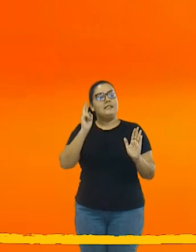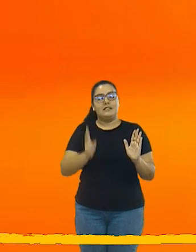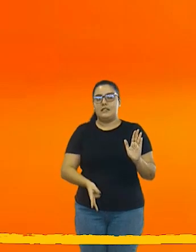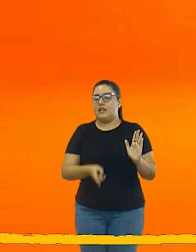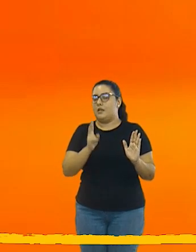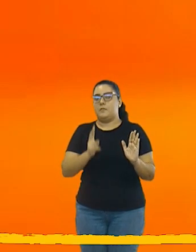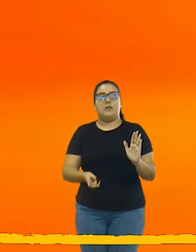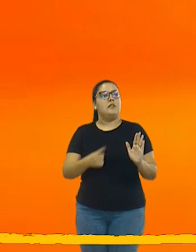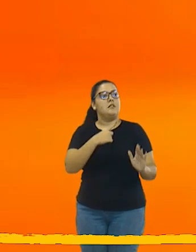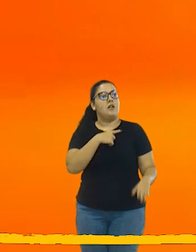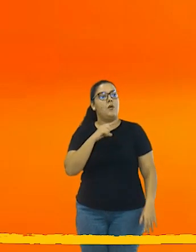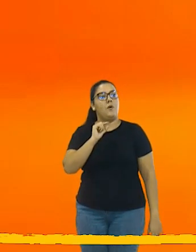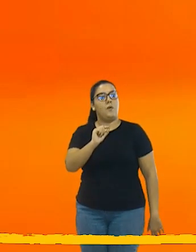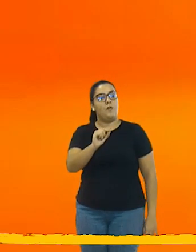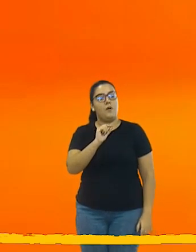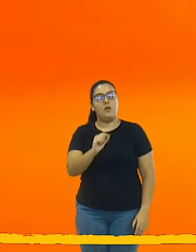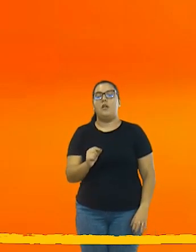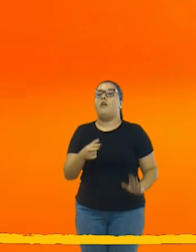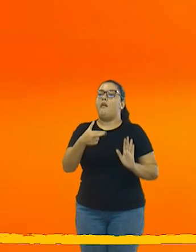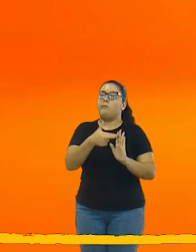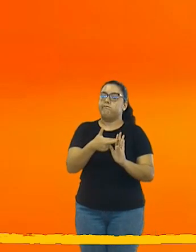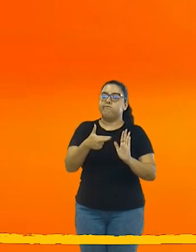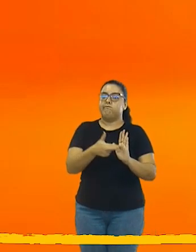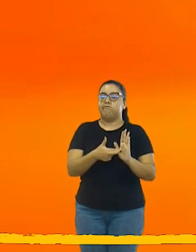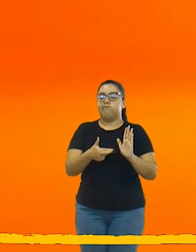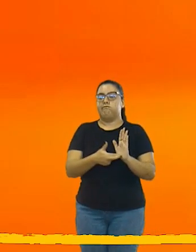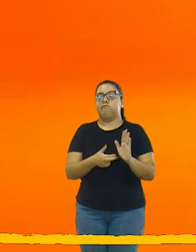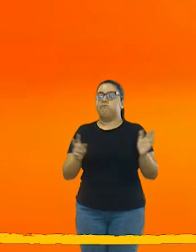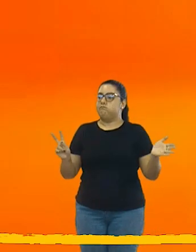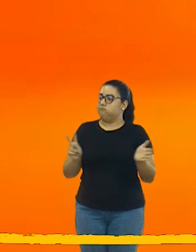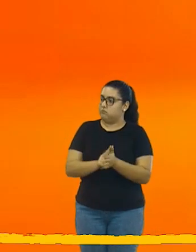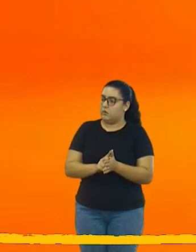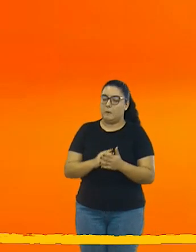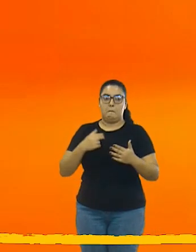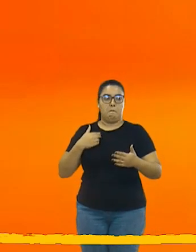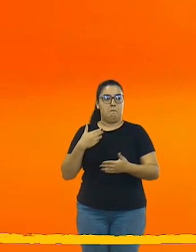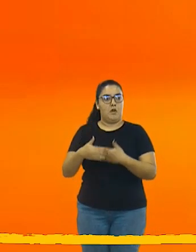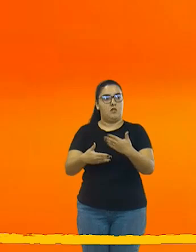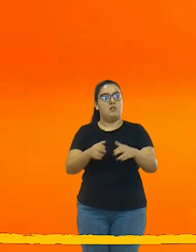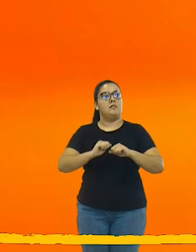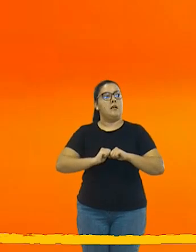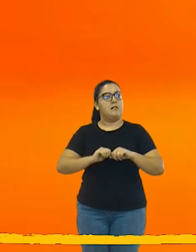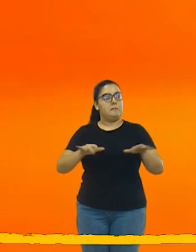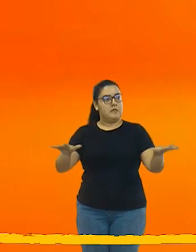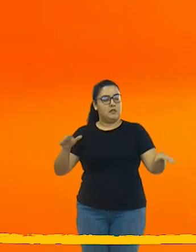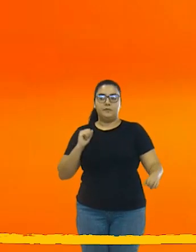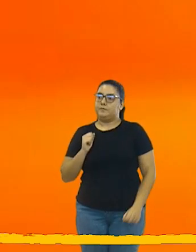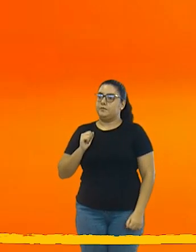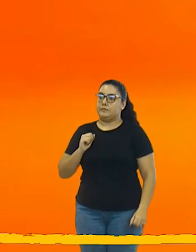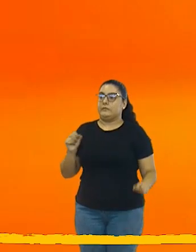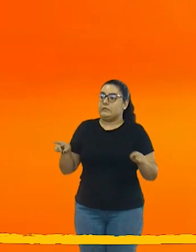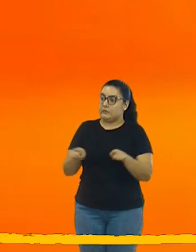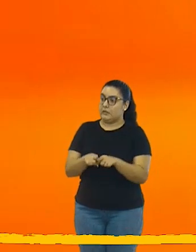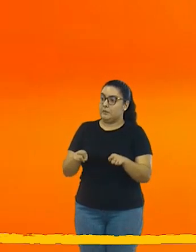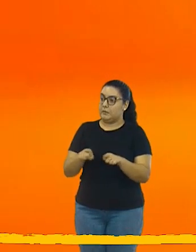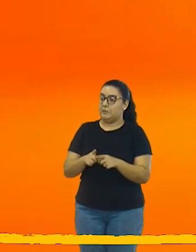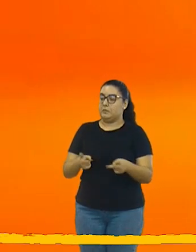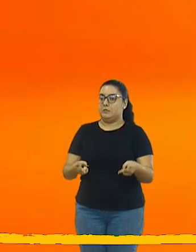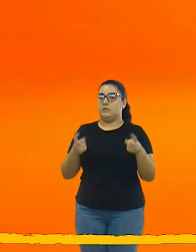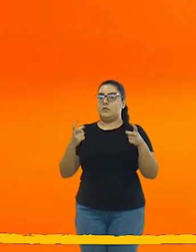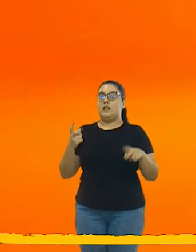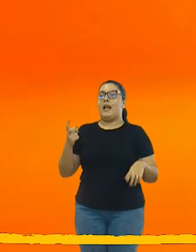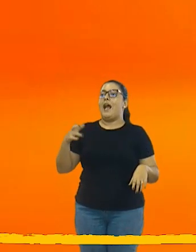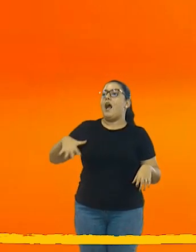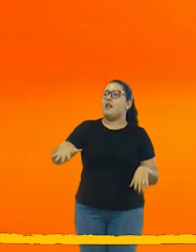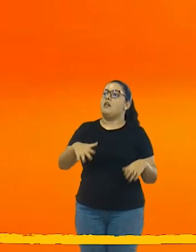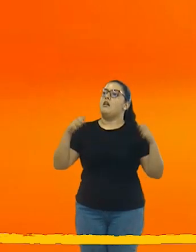mais a gente tem uma regulamentação nesse processo de expansão, sobre inclusive a ótica da questão